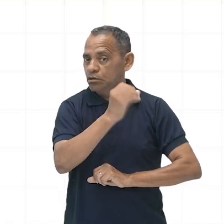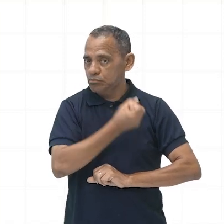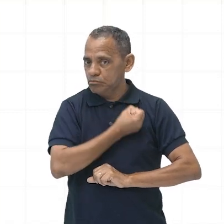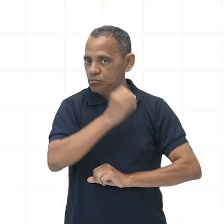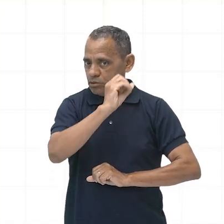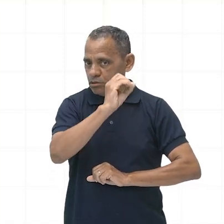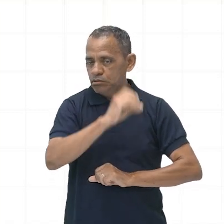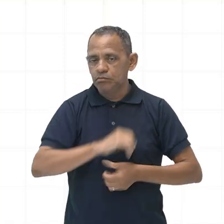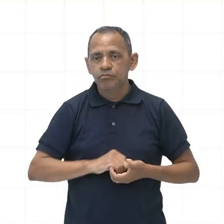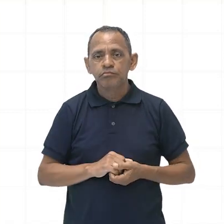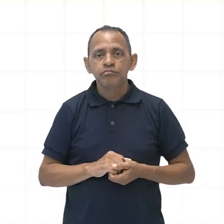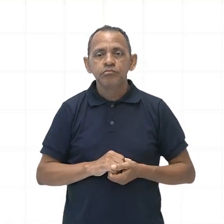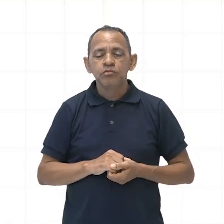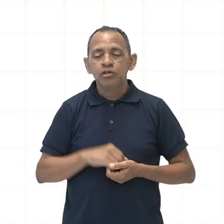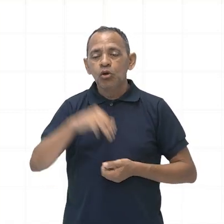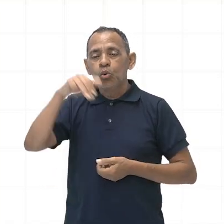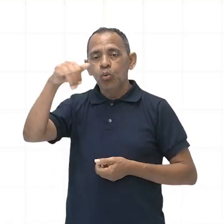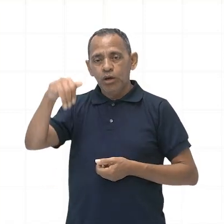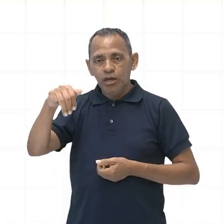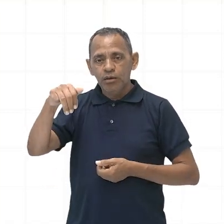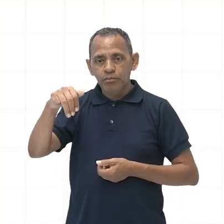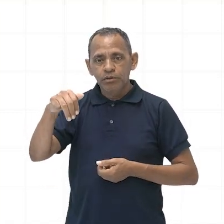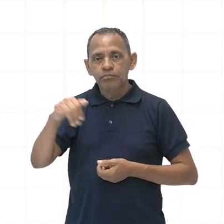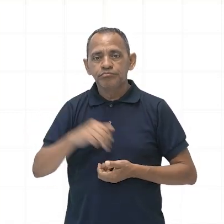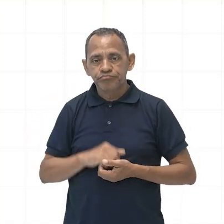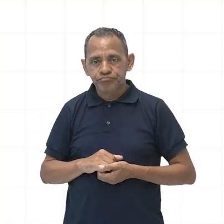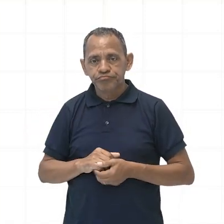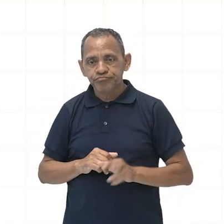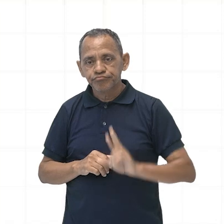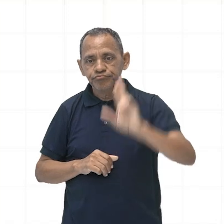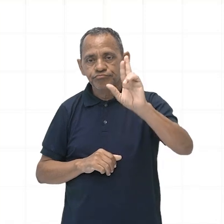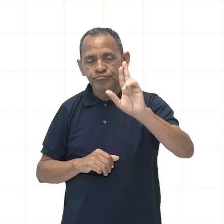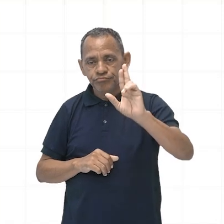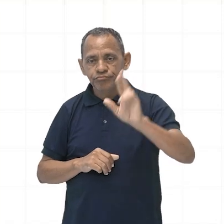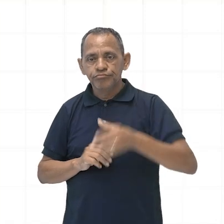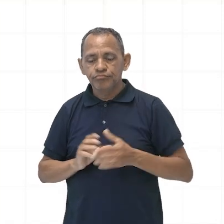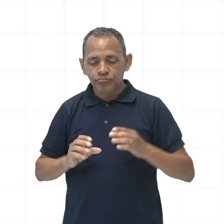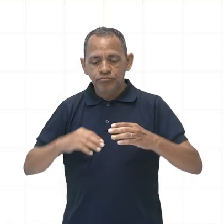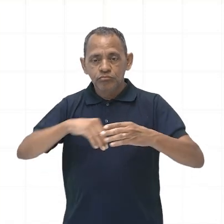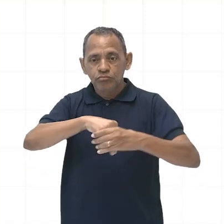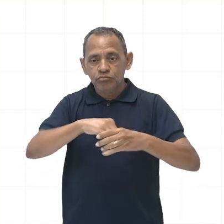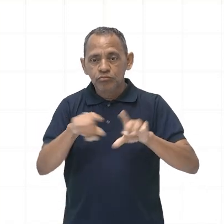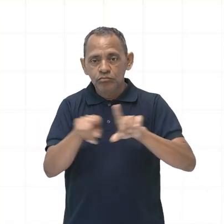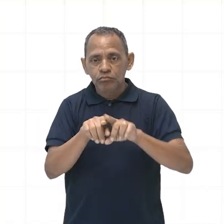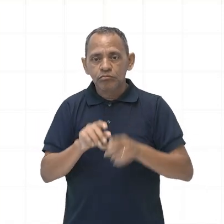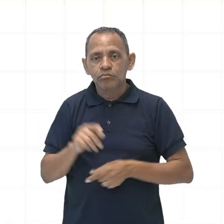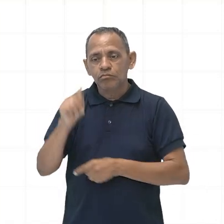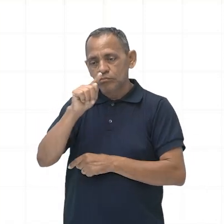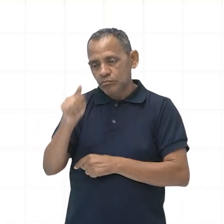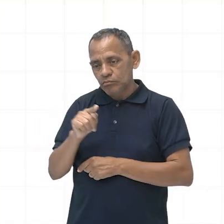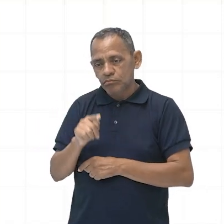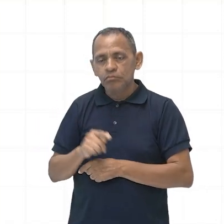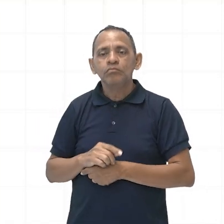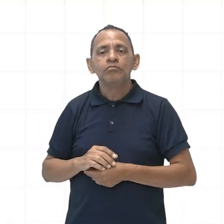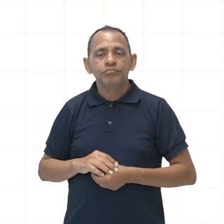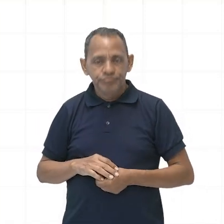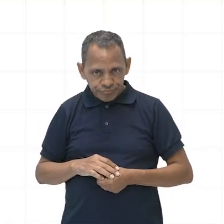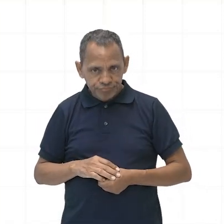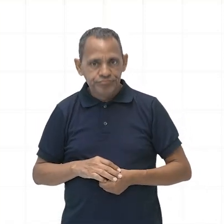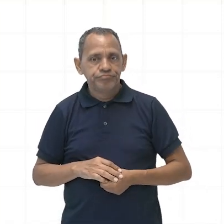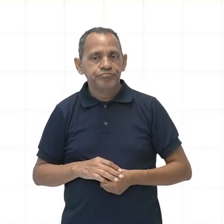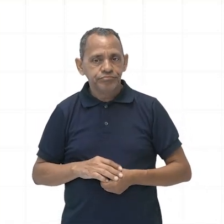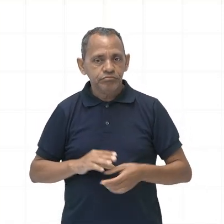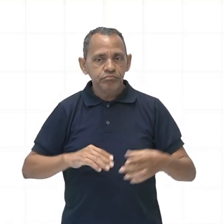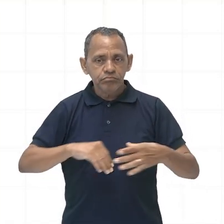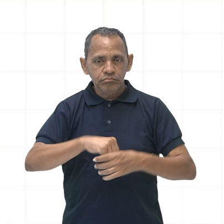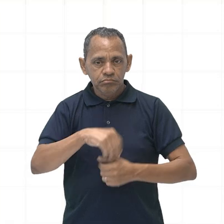letra N pertencem aí a esse conjunto Z, né? O conjunto Z é o conjunto dos números